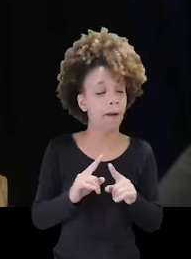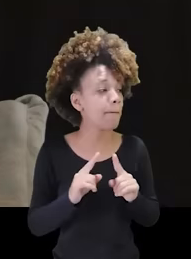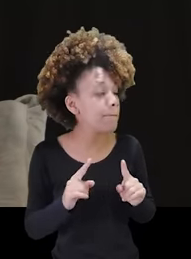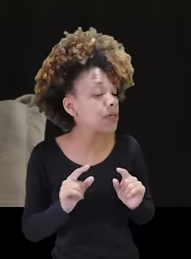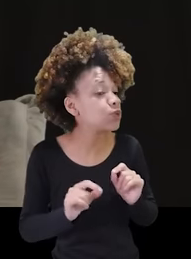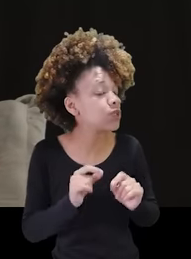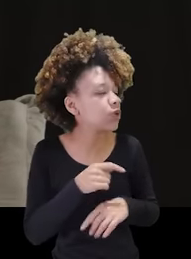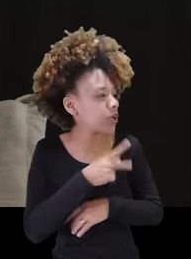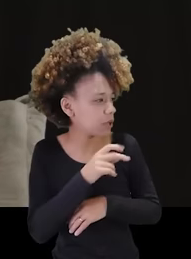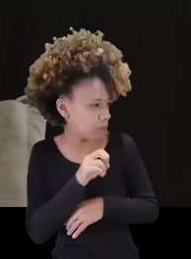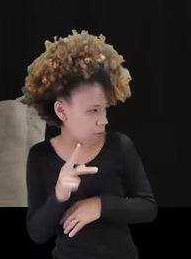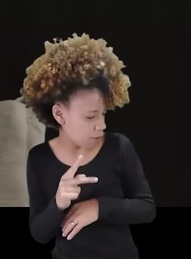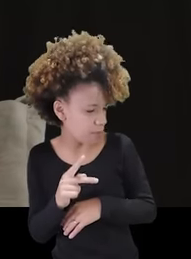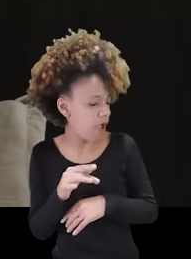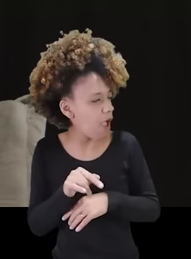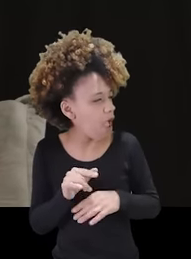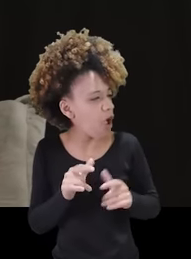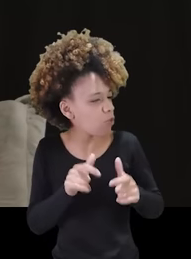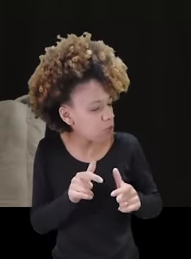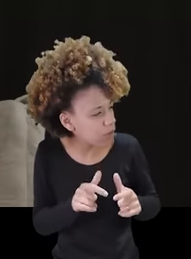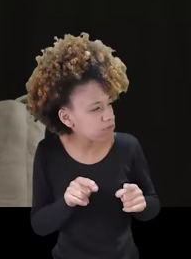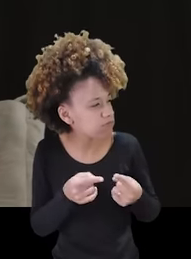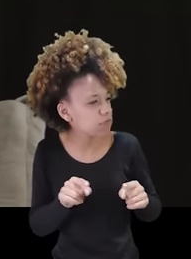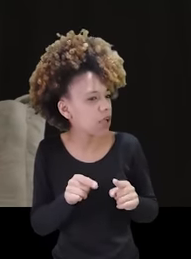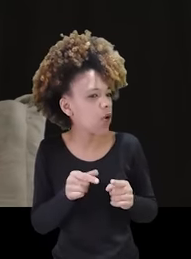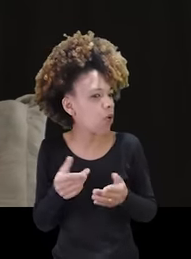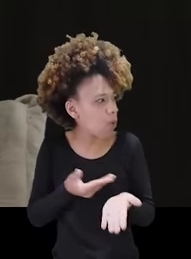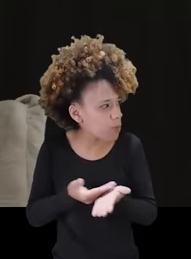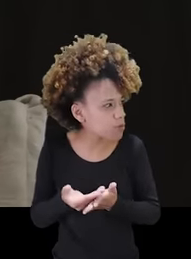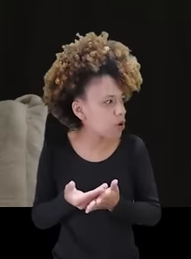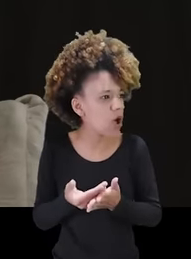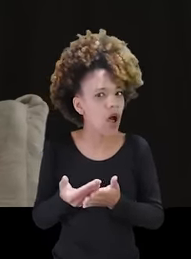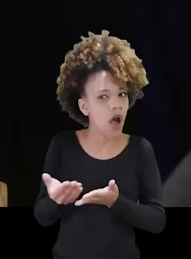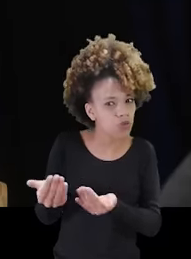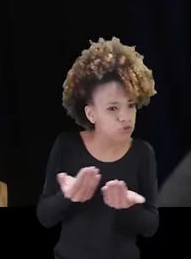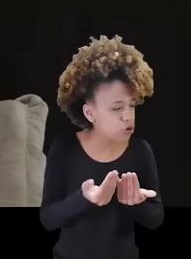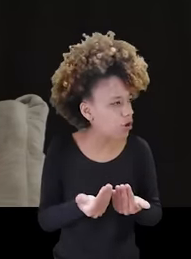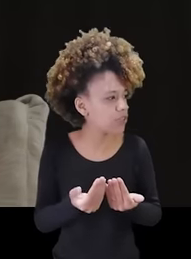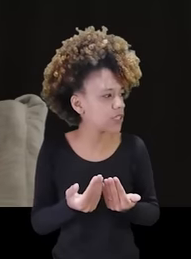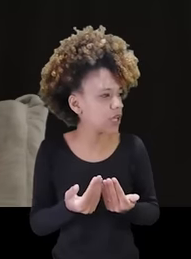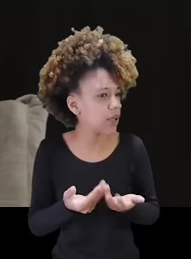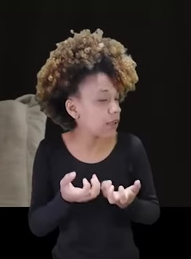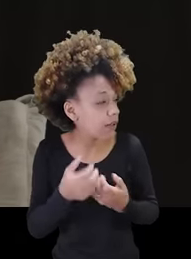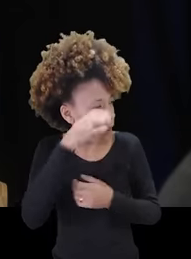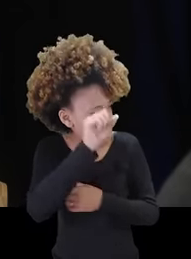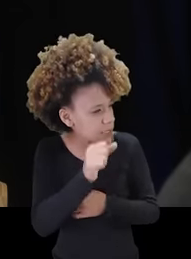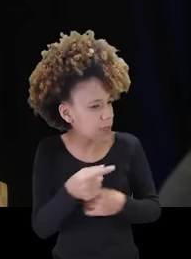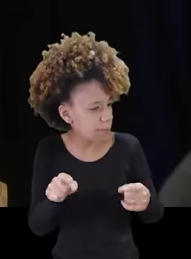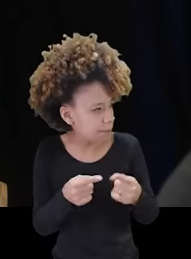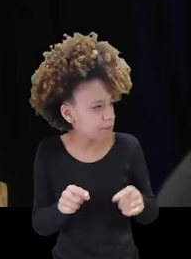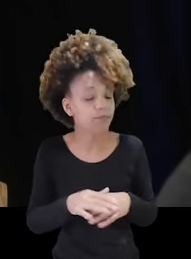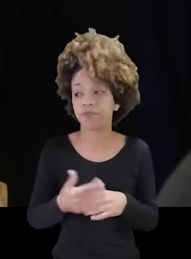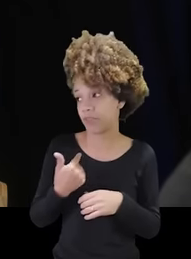mas o k-pop você acha que foi o lugar que tipo começou a fazer a geração de molecada querer aprender para ouvir as músicas é